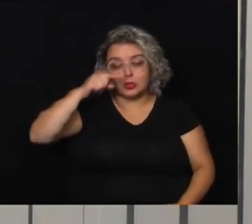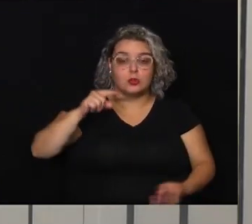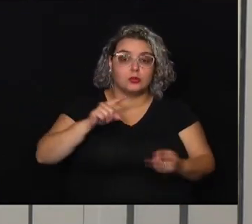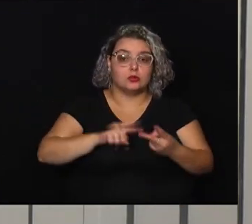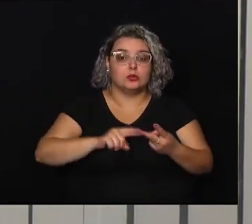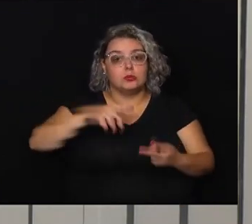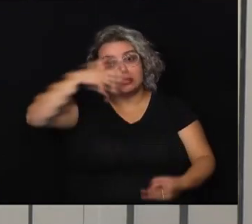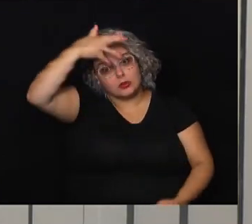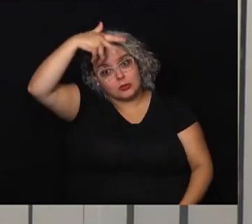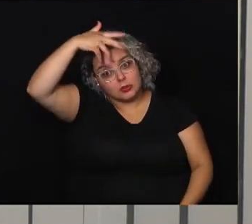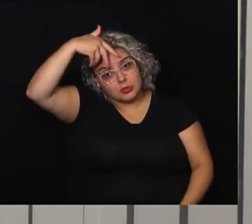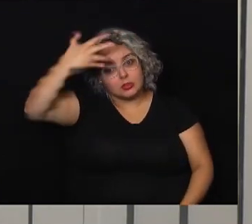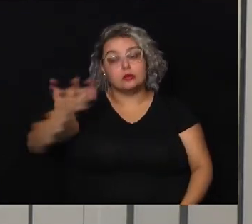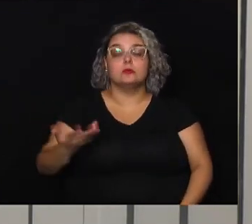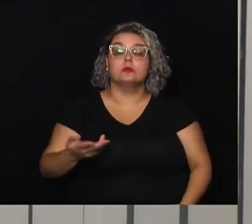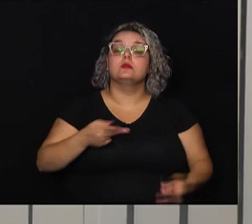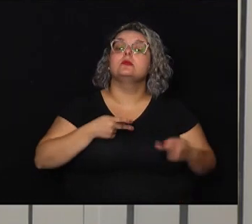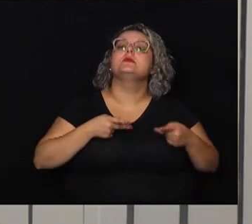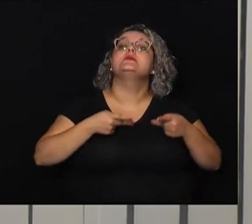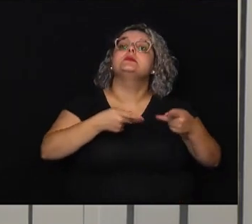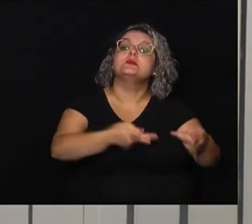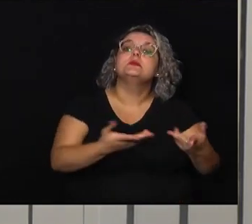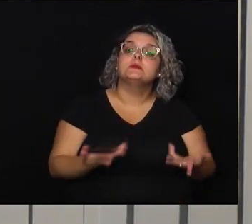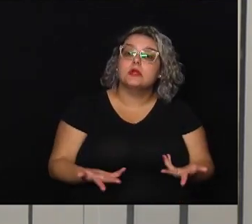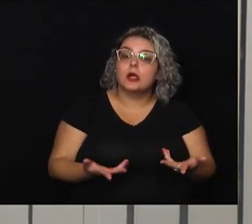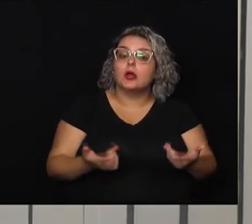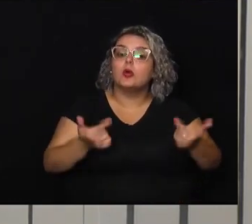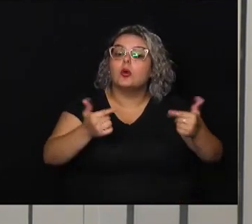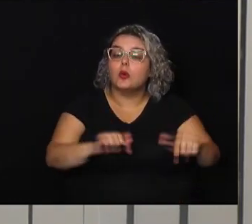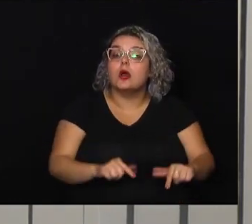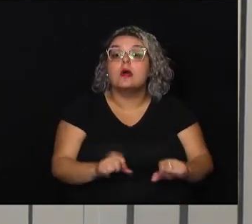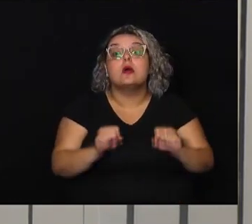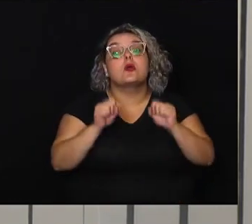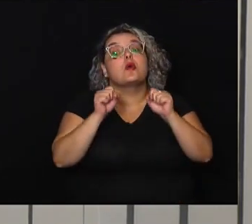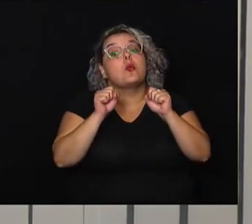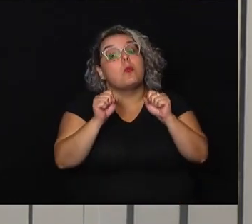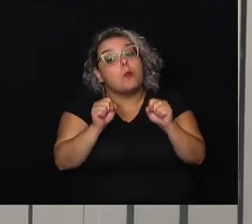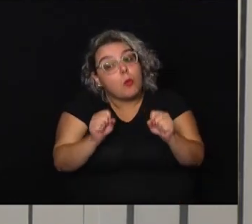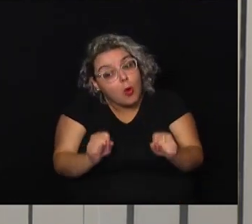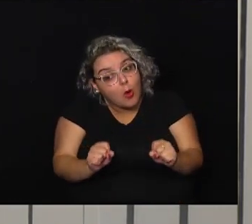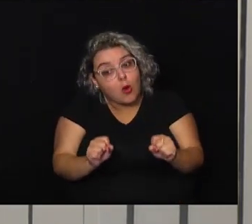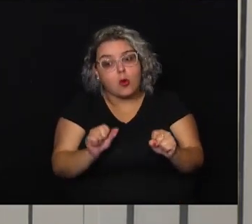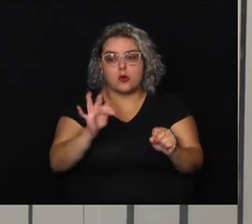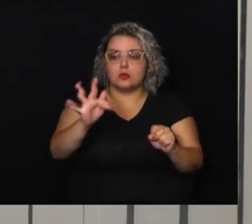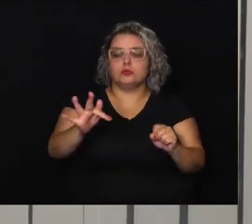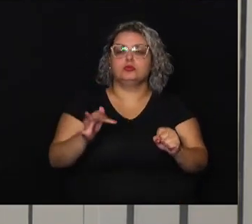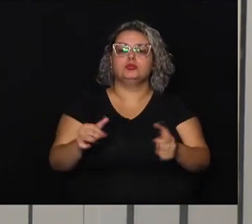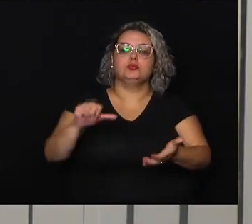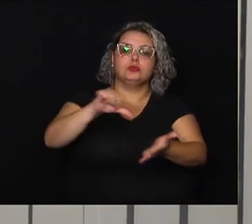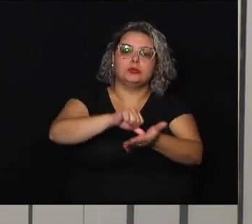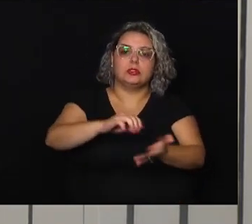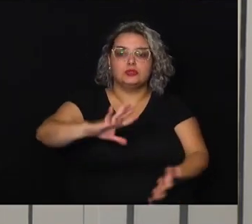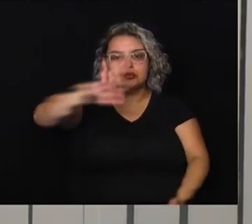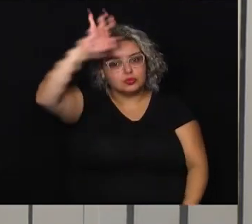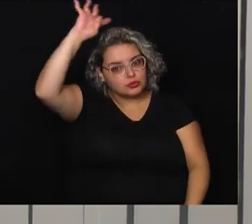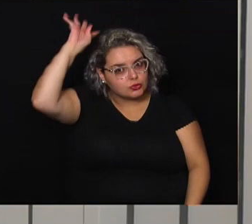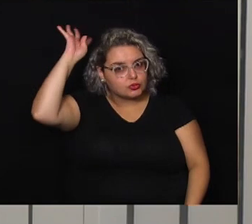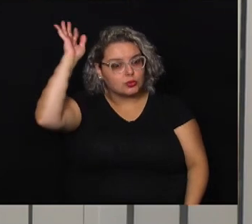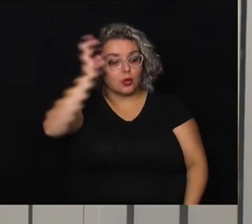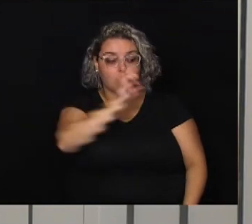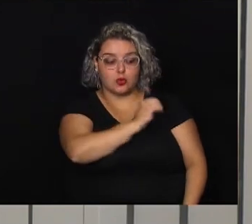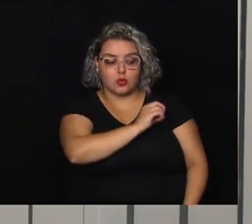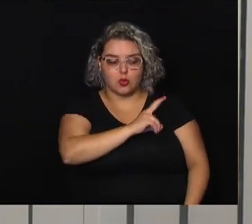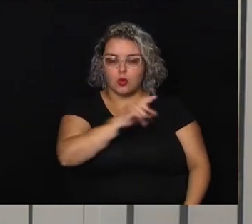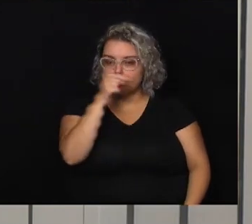da Farmadic visitaram um local que pode ser uma futura sede do Corpo de Bombeiros no distrito do Ouro